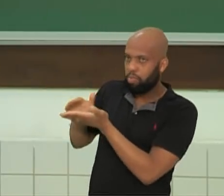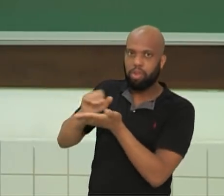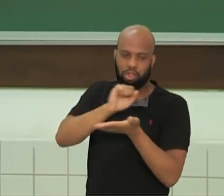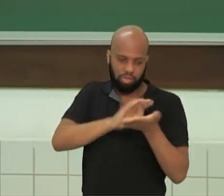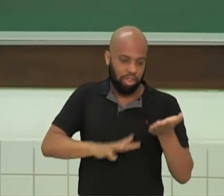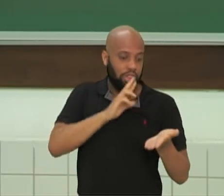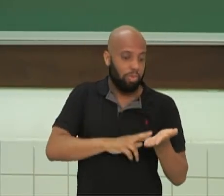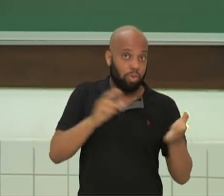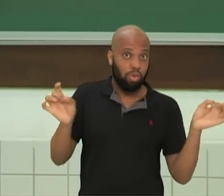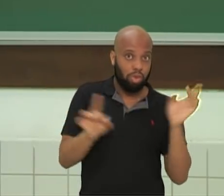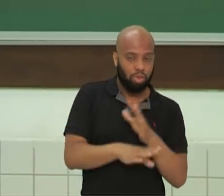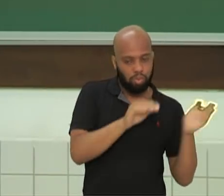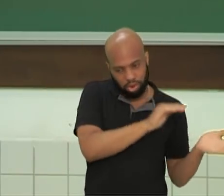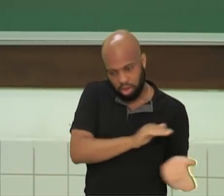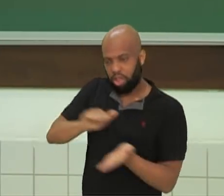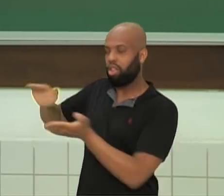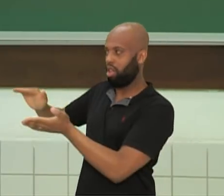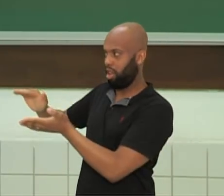aula.